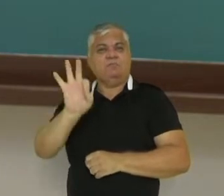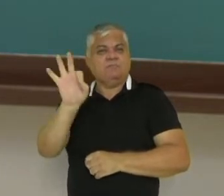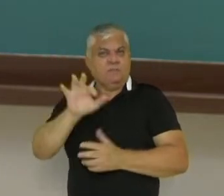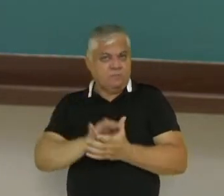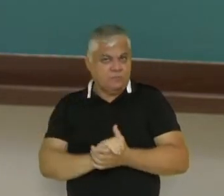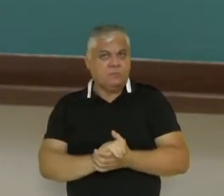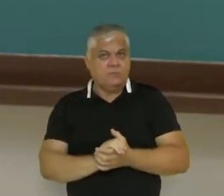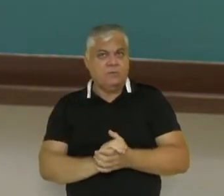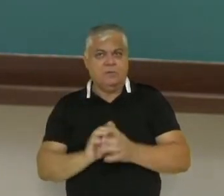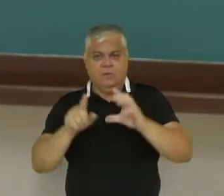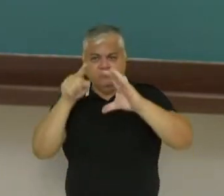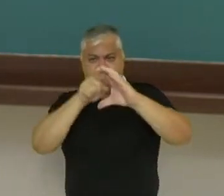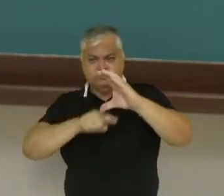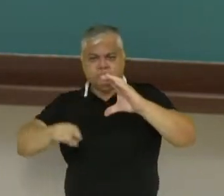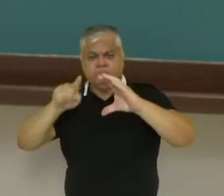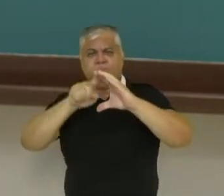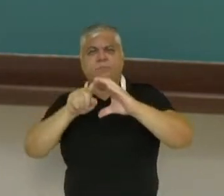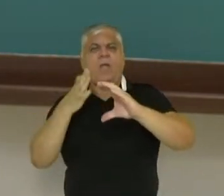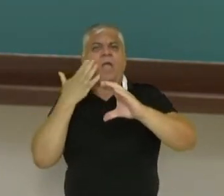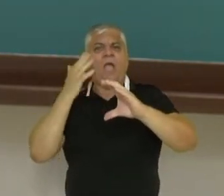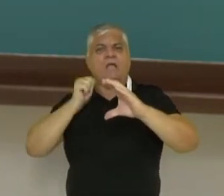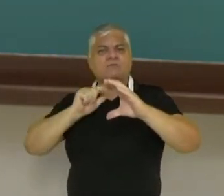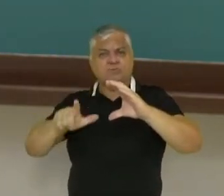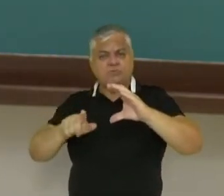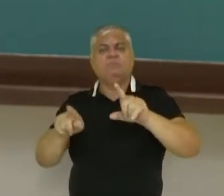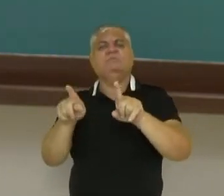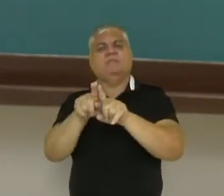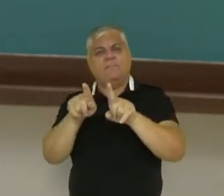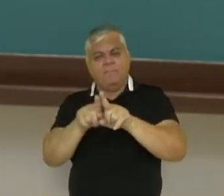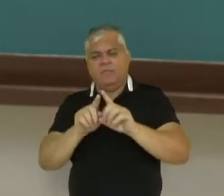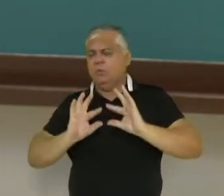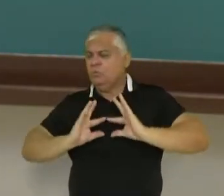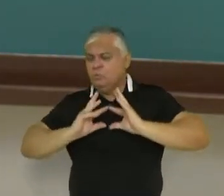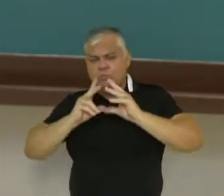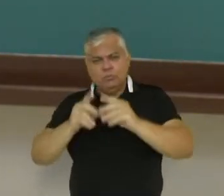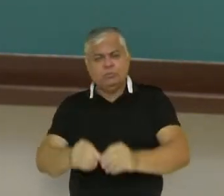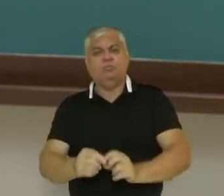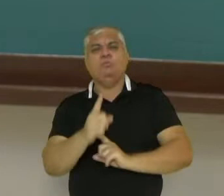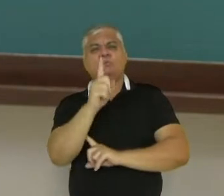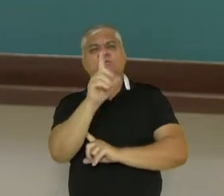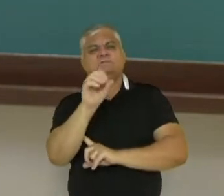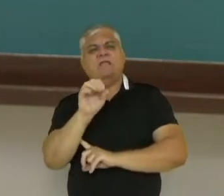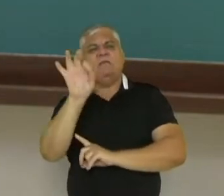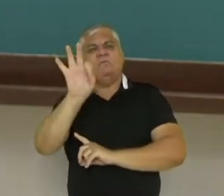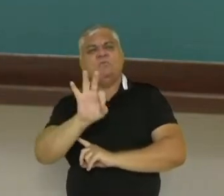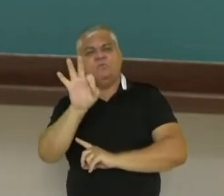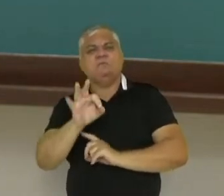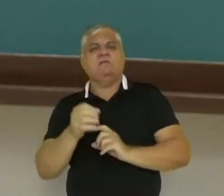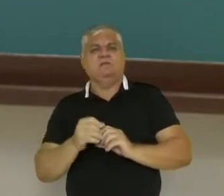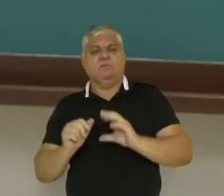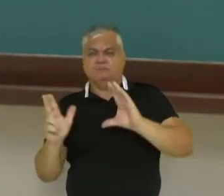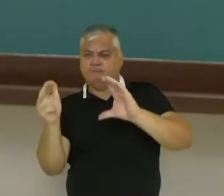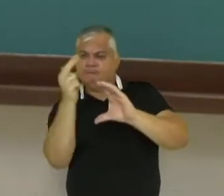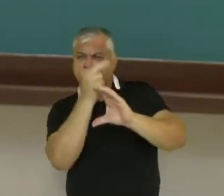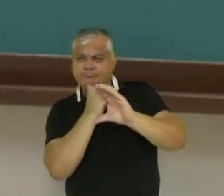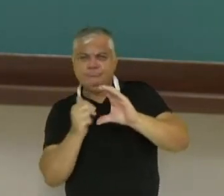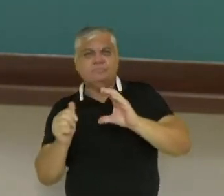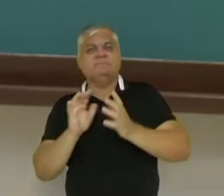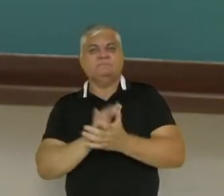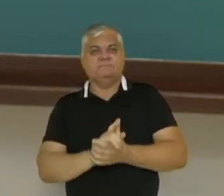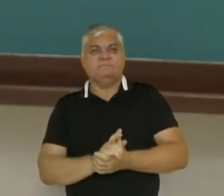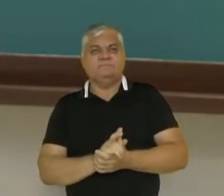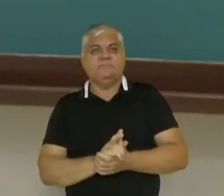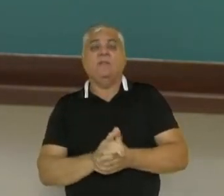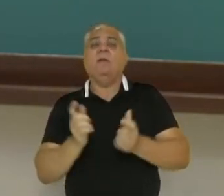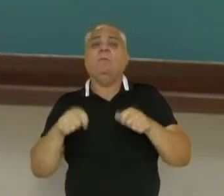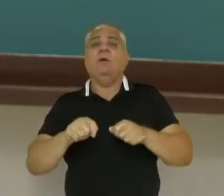está inteiro pintado de azul, ele é um inteiro, ele é 100%. A gente pode escrever isso de várias